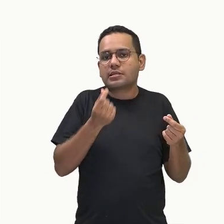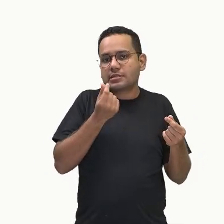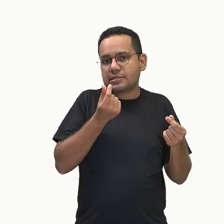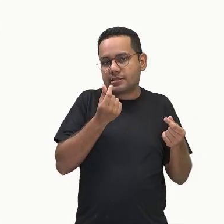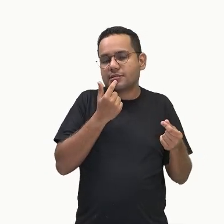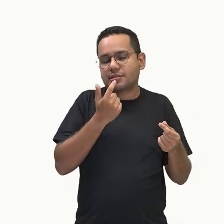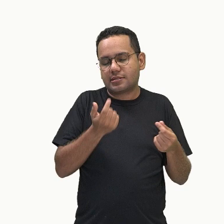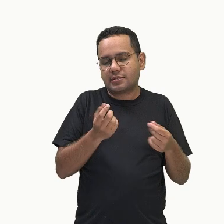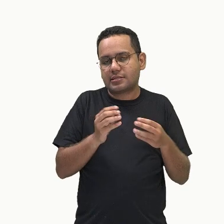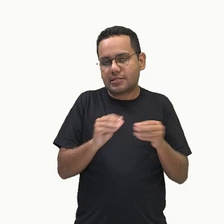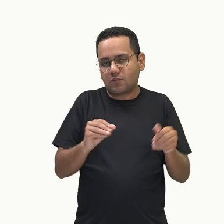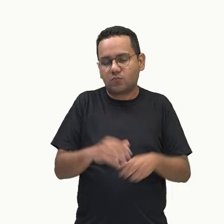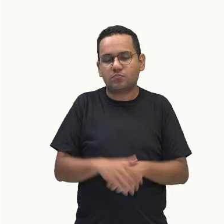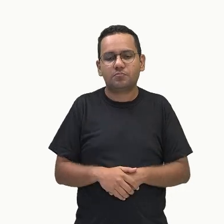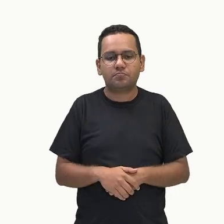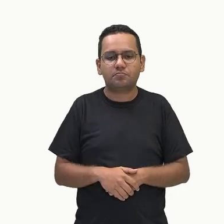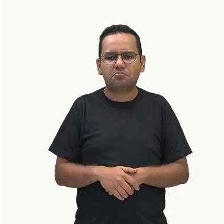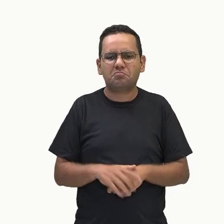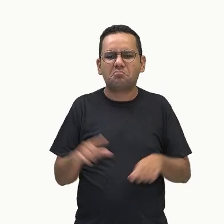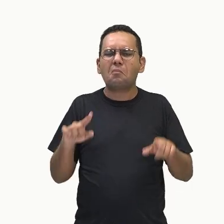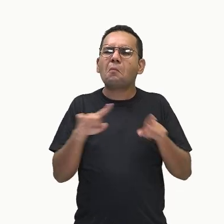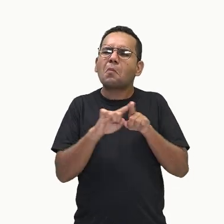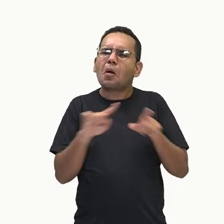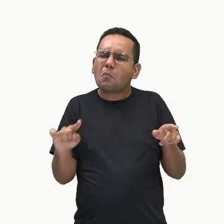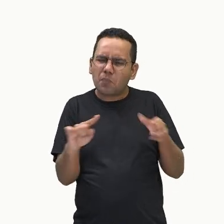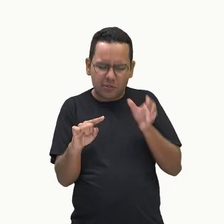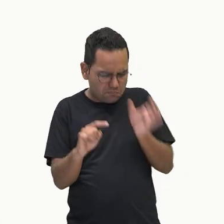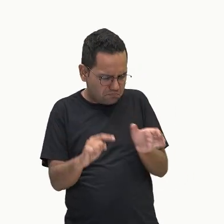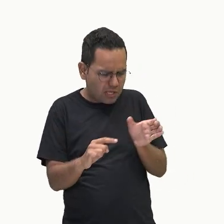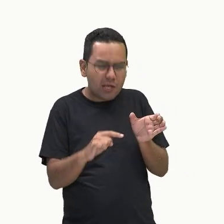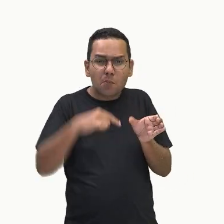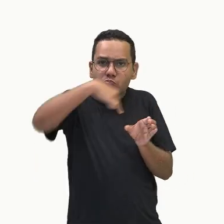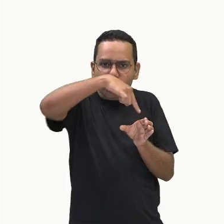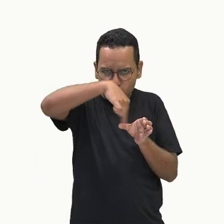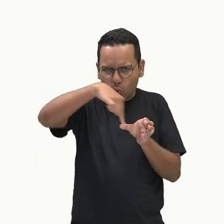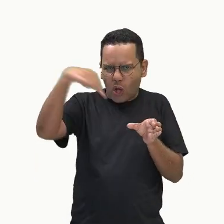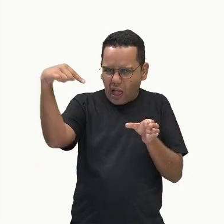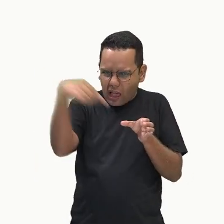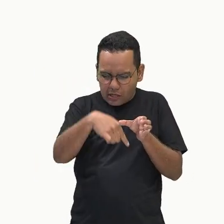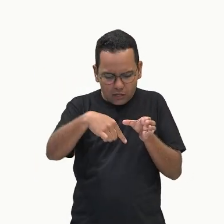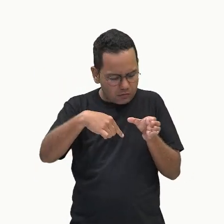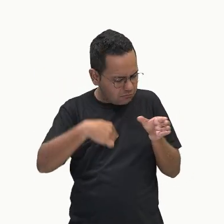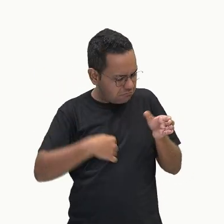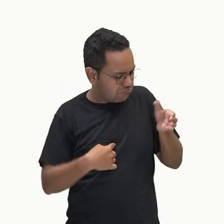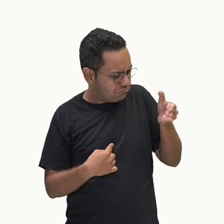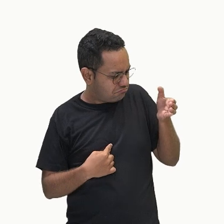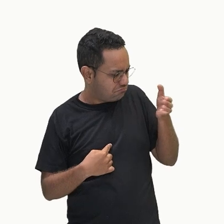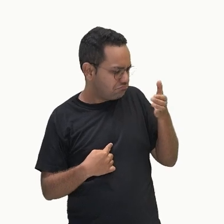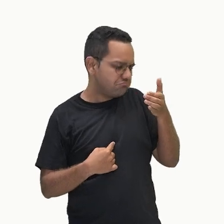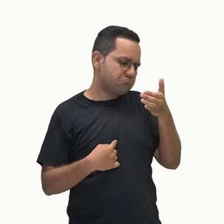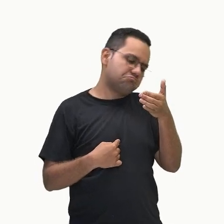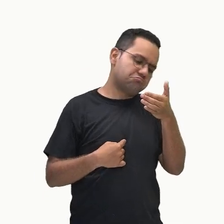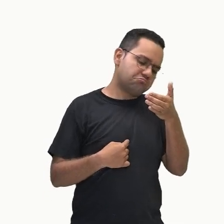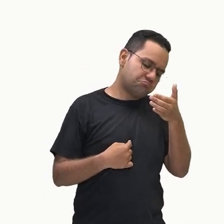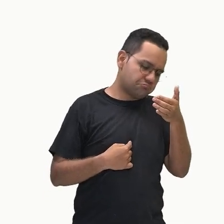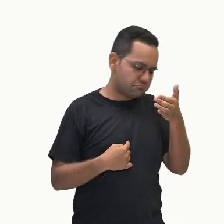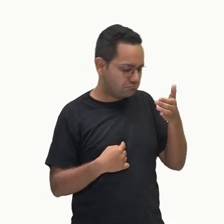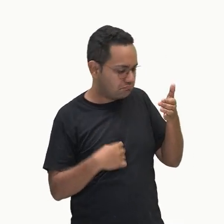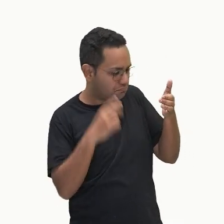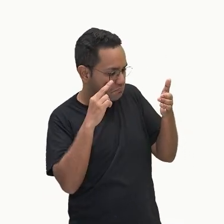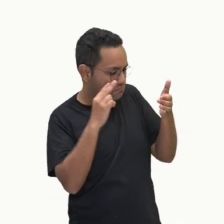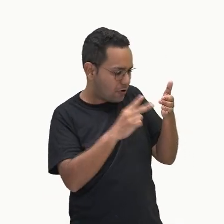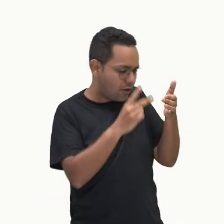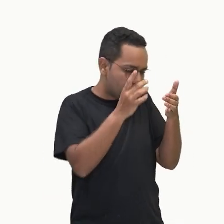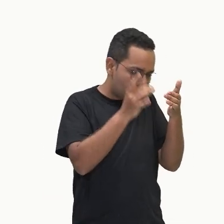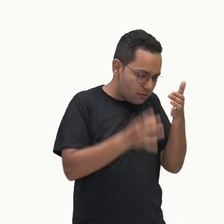Só que aqui no copo eu não consigo observar a presença do sal. Não dá, mesmo se você olhar bem de perto. Professor Vinícius, eu vou olhar bem de perto na tela